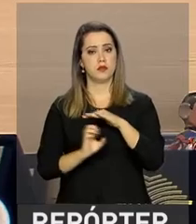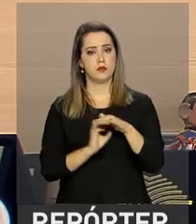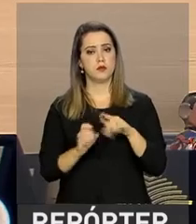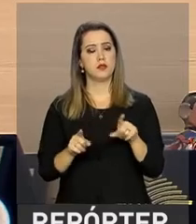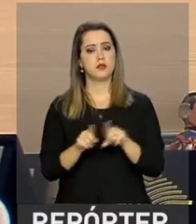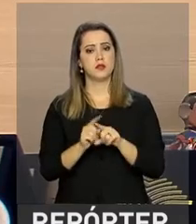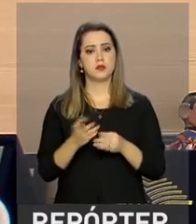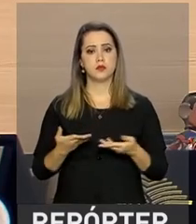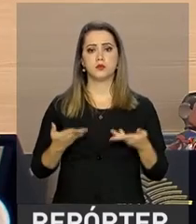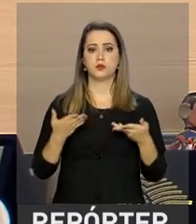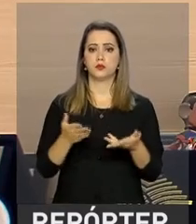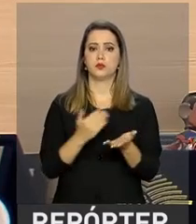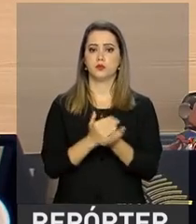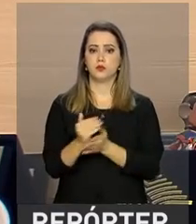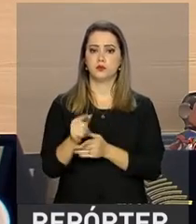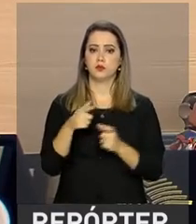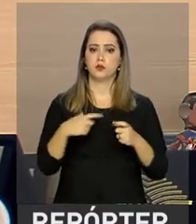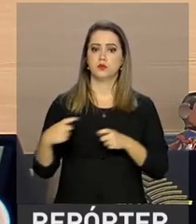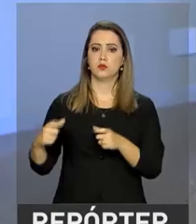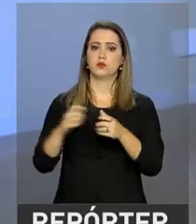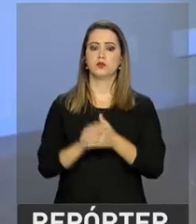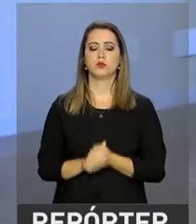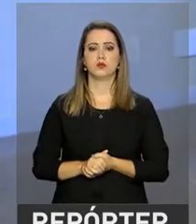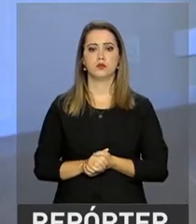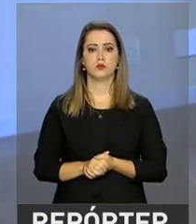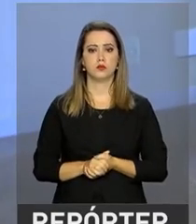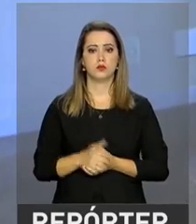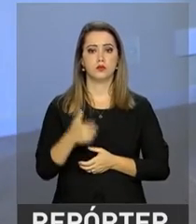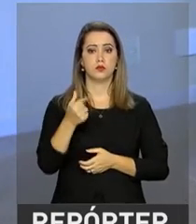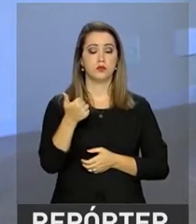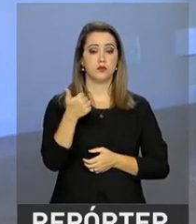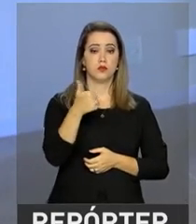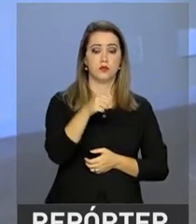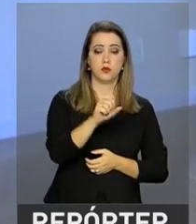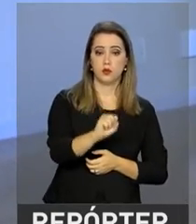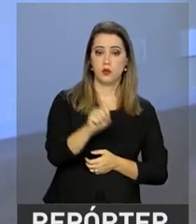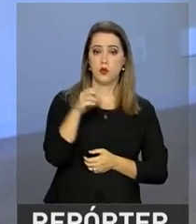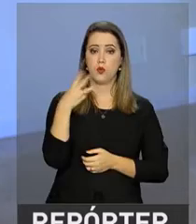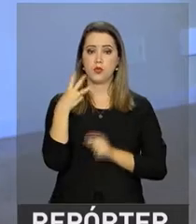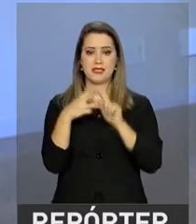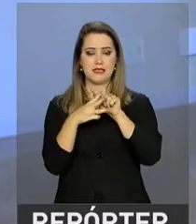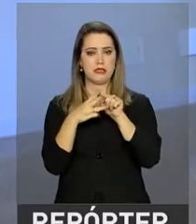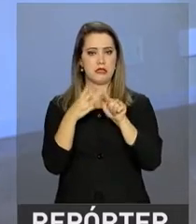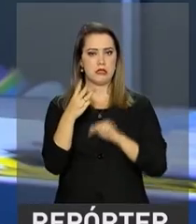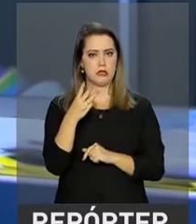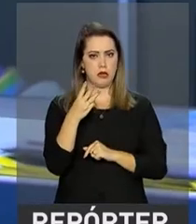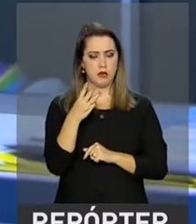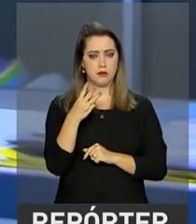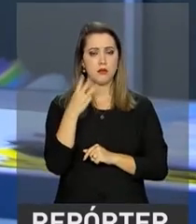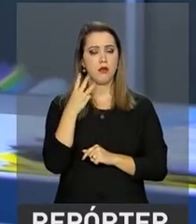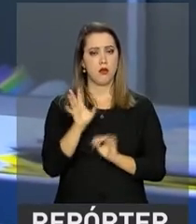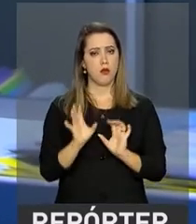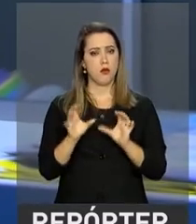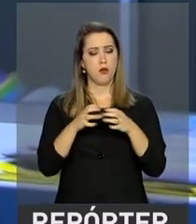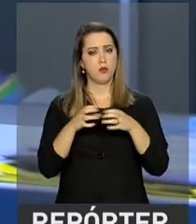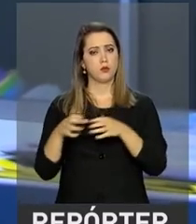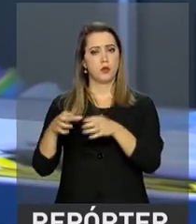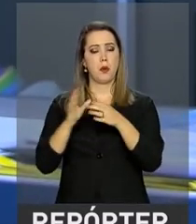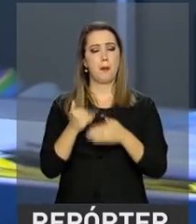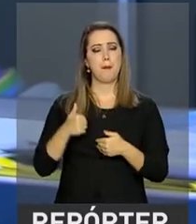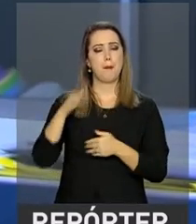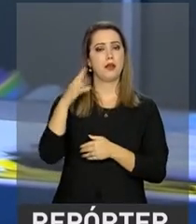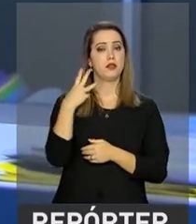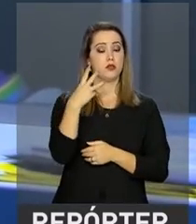que se instalam nestas regiões em 2018 os três fundos constitucionais vão destinar mais